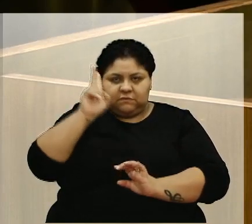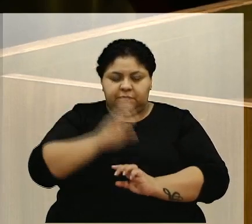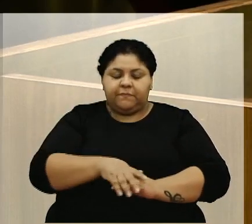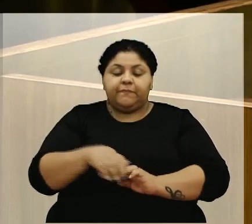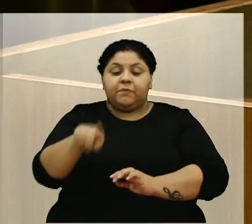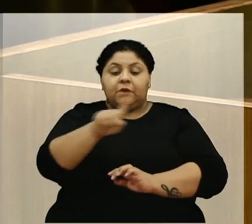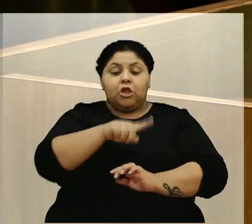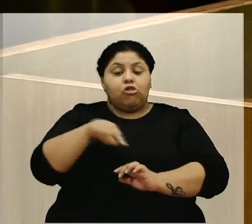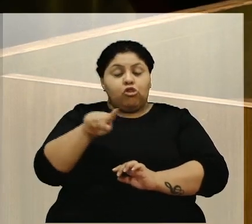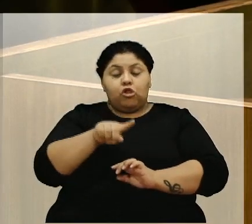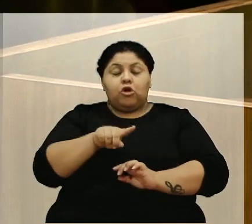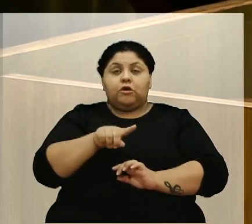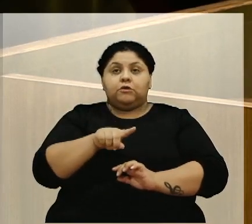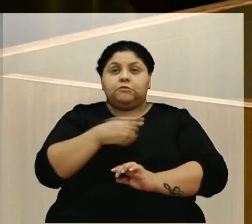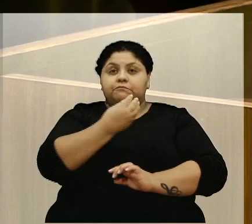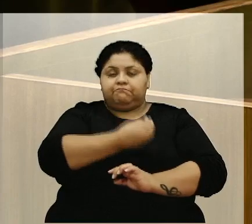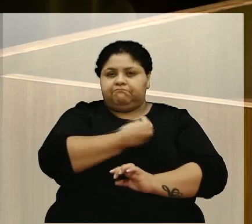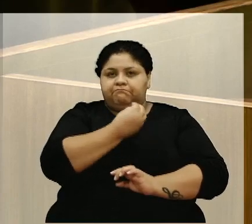numa situação